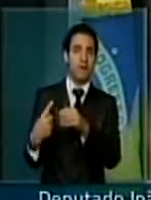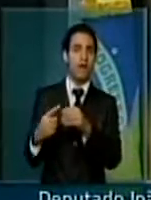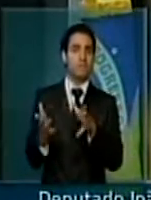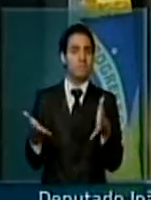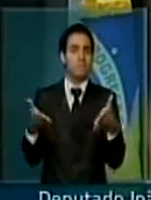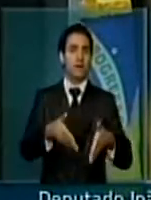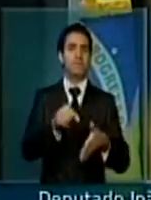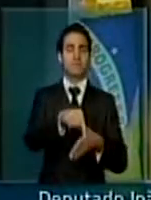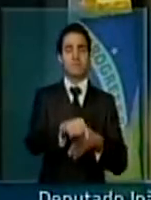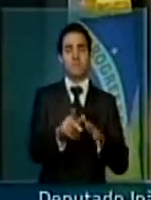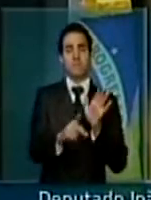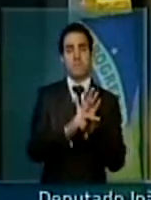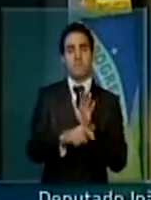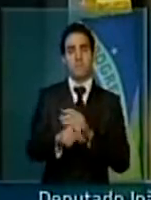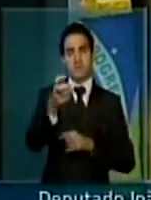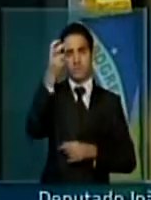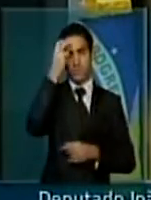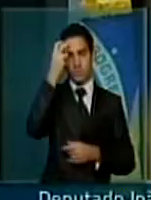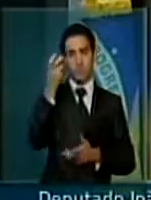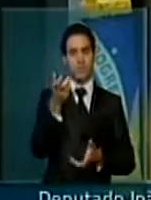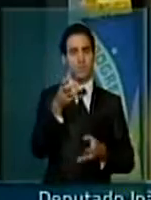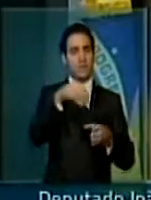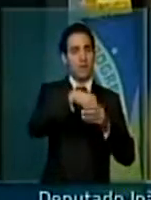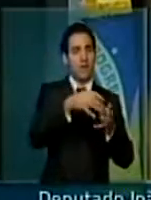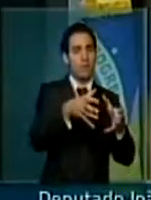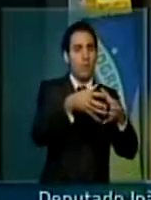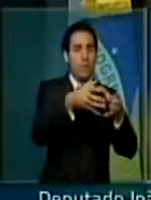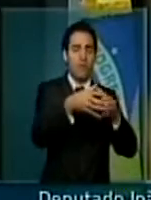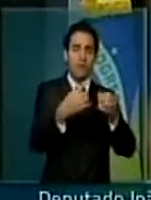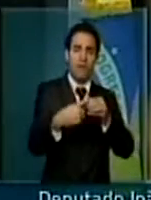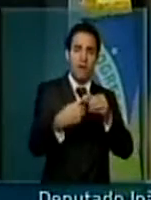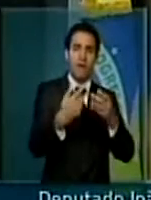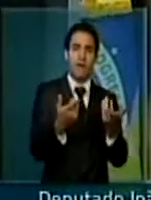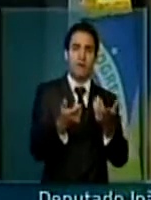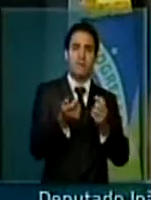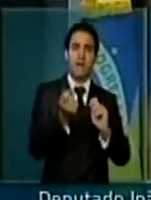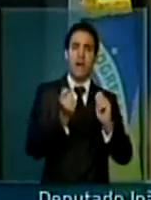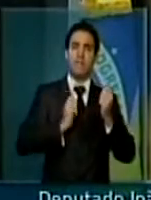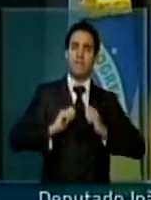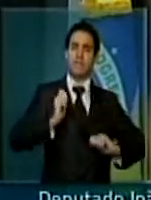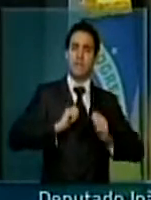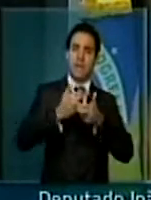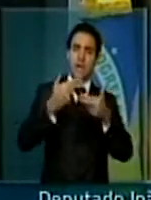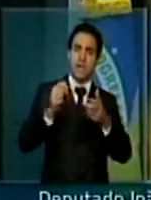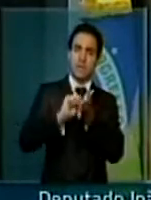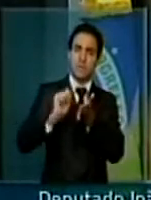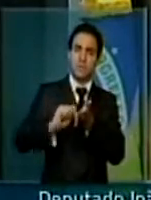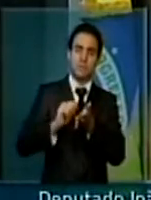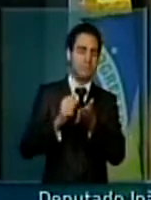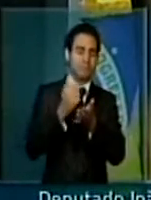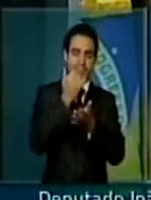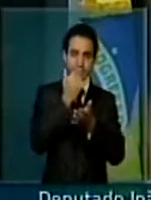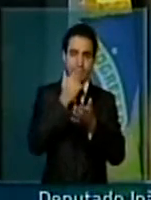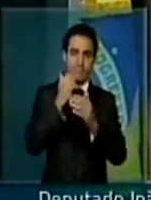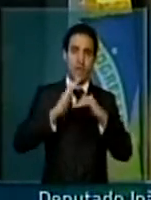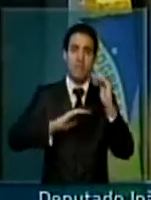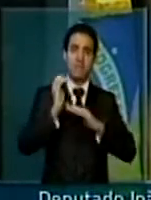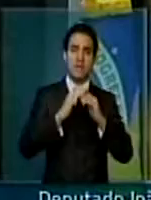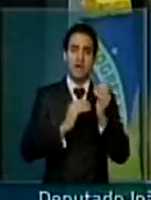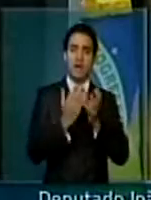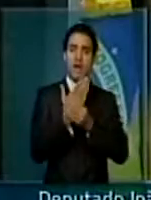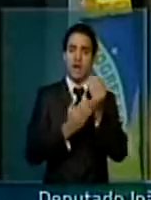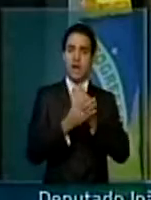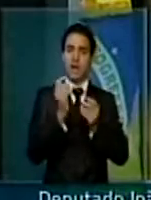participar, a partir das comunidades, a partir do artesanato, a partir do envolvimento